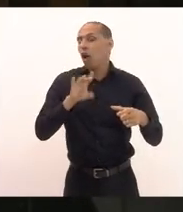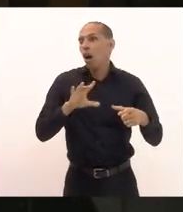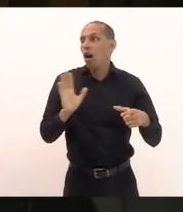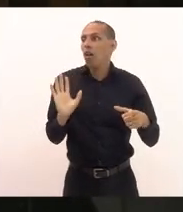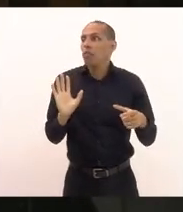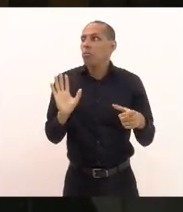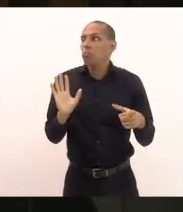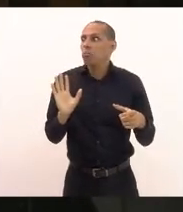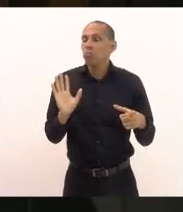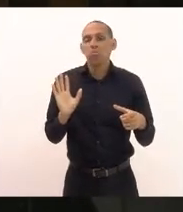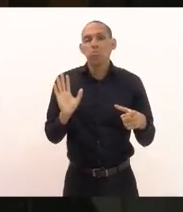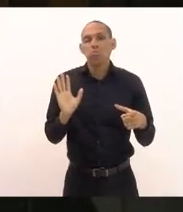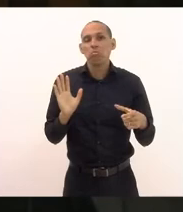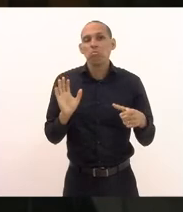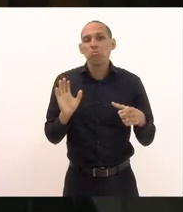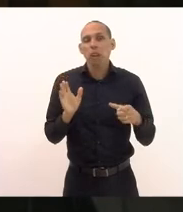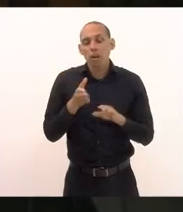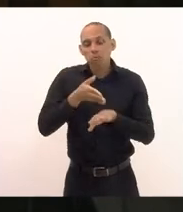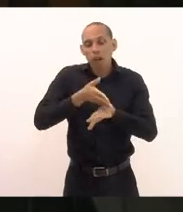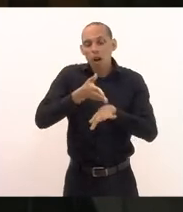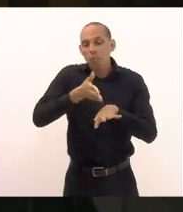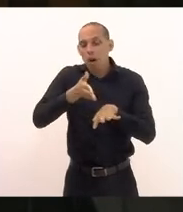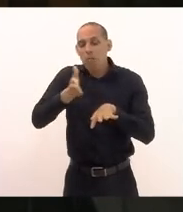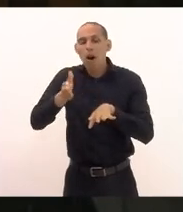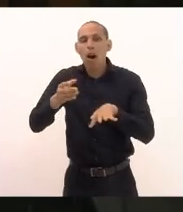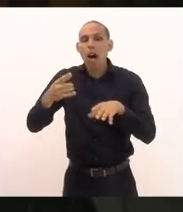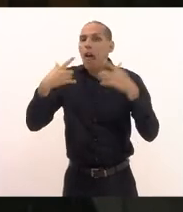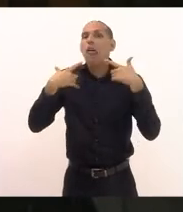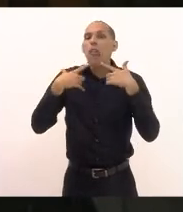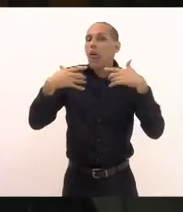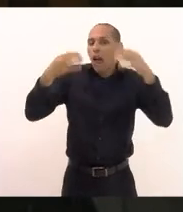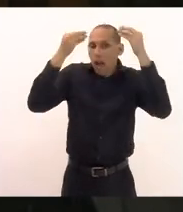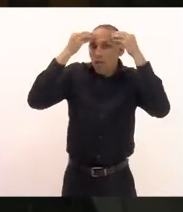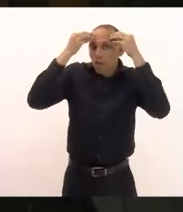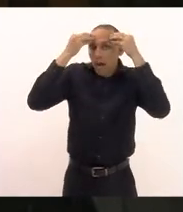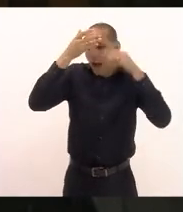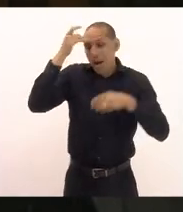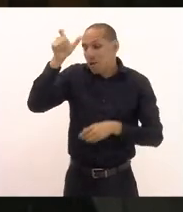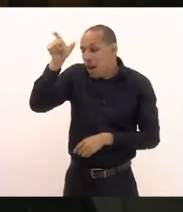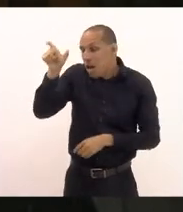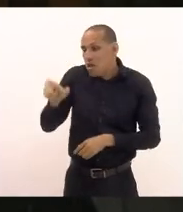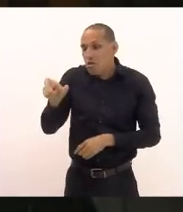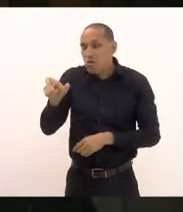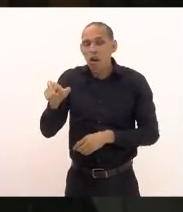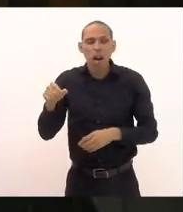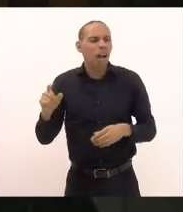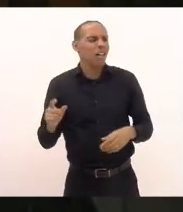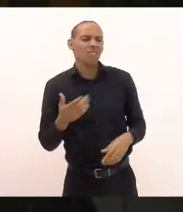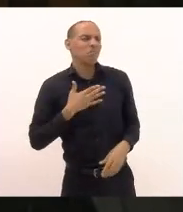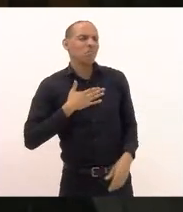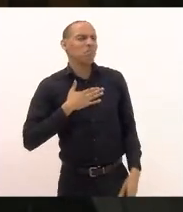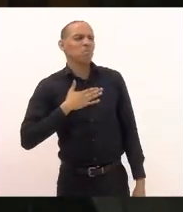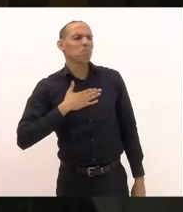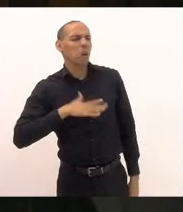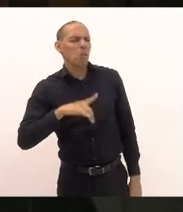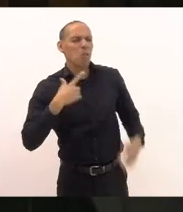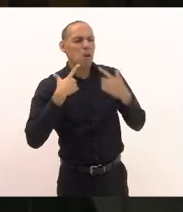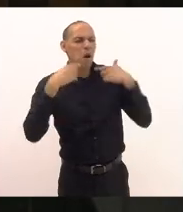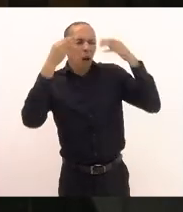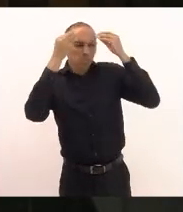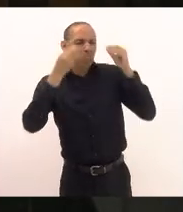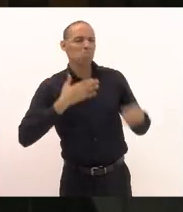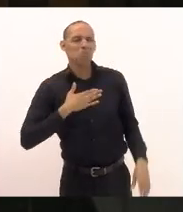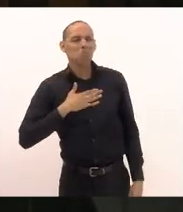por ter o itinerário formativo em linguagens e o morador daquela região não se identificar com esse itinerário